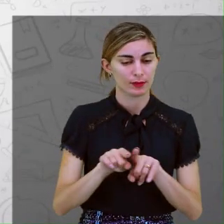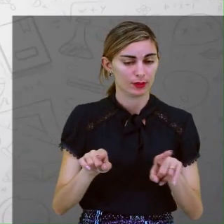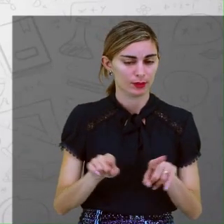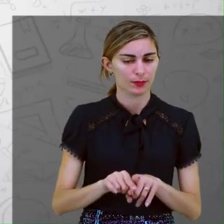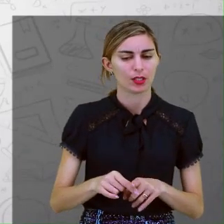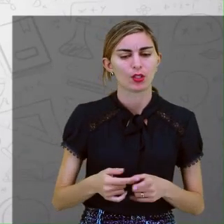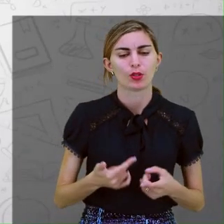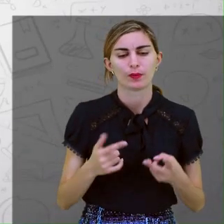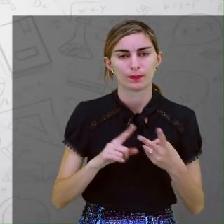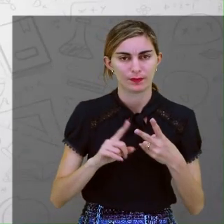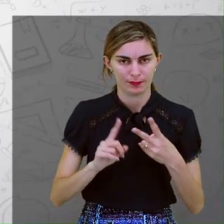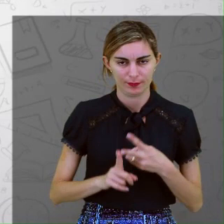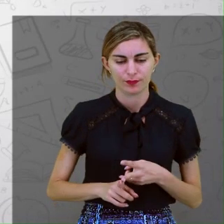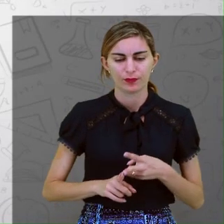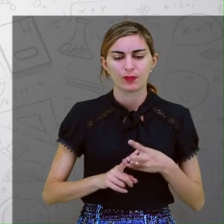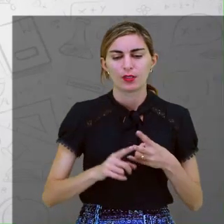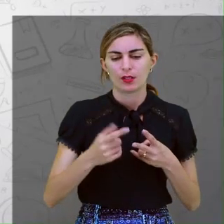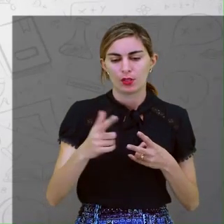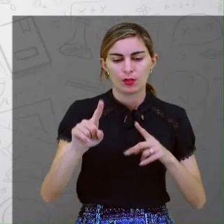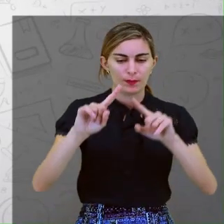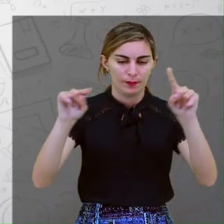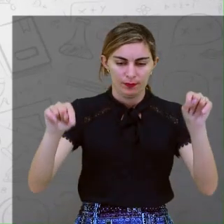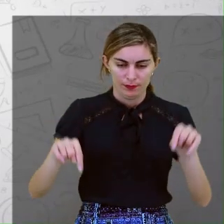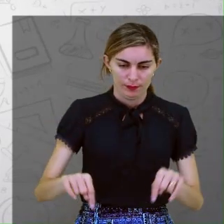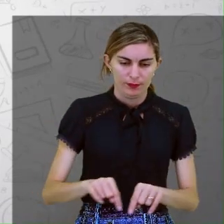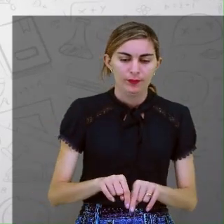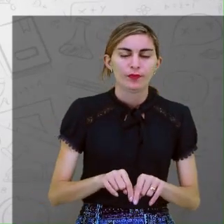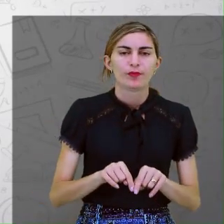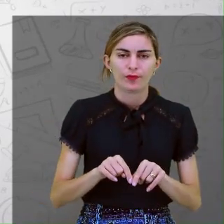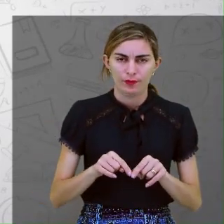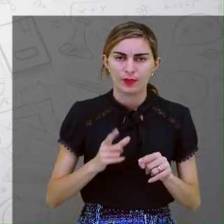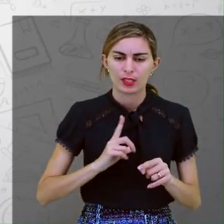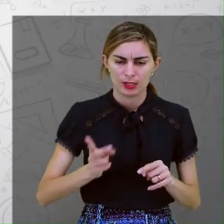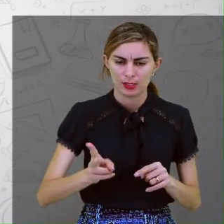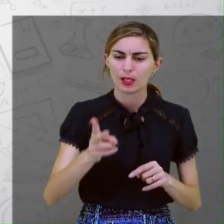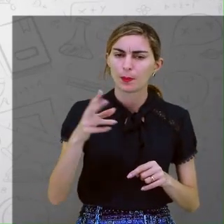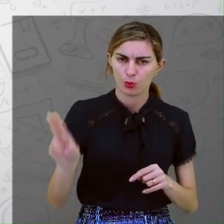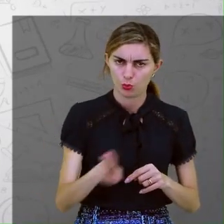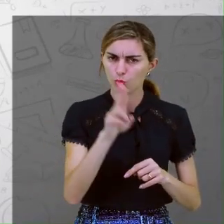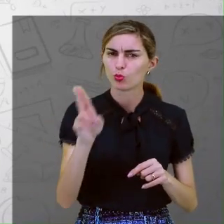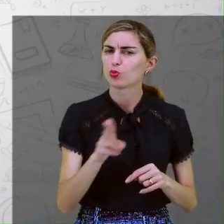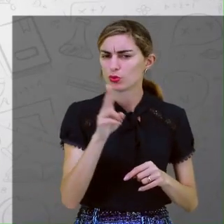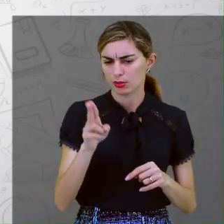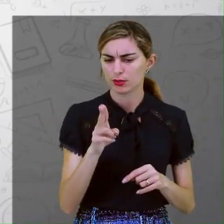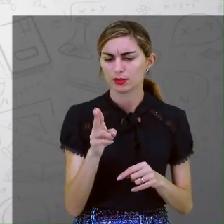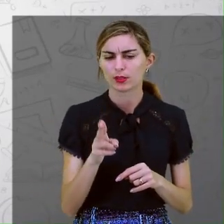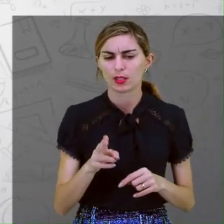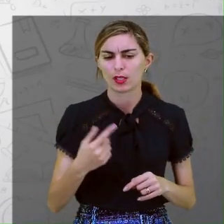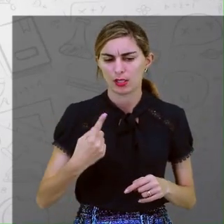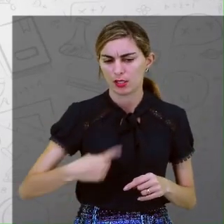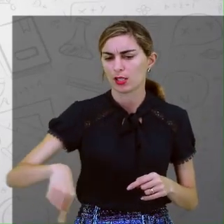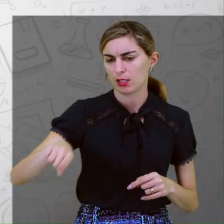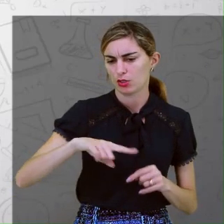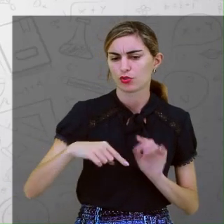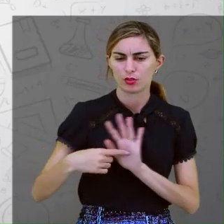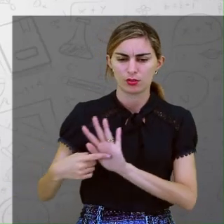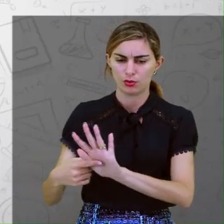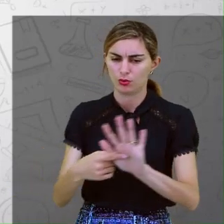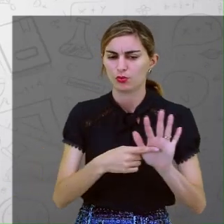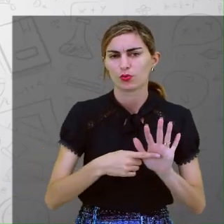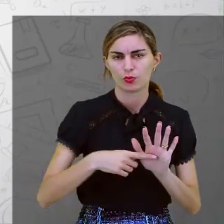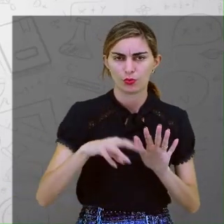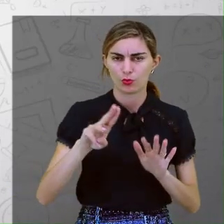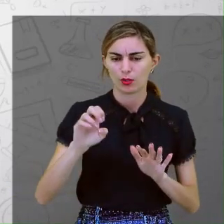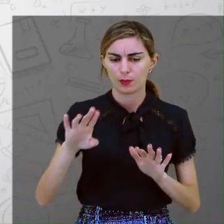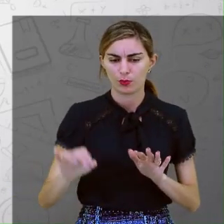Também na especificação, né, que é um elemento que vem sendo bastante utilizado e que a gente abordou lá no e-book,